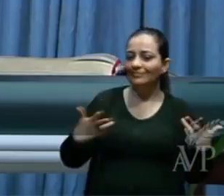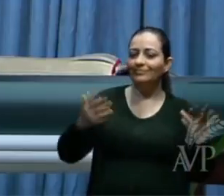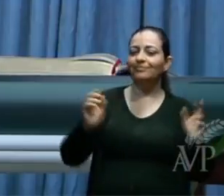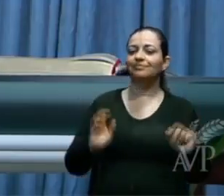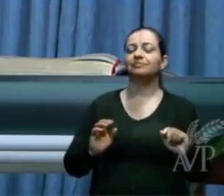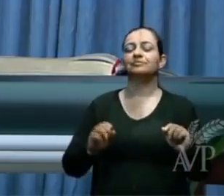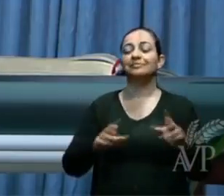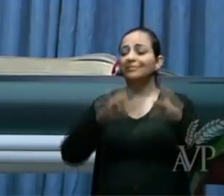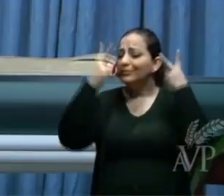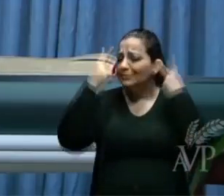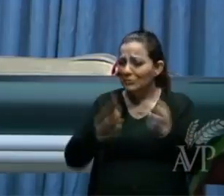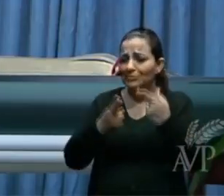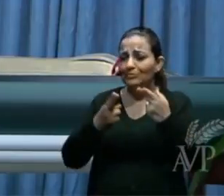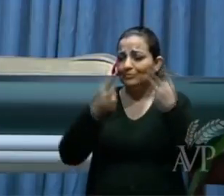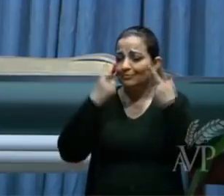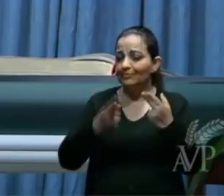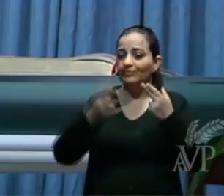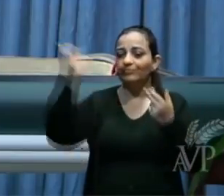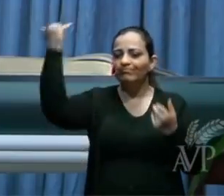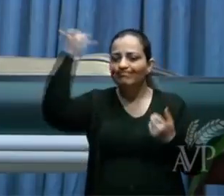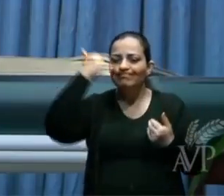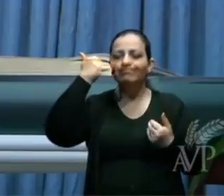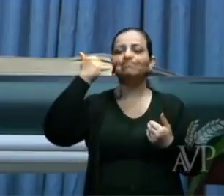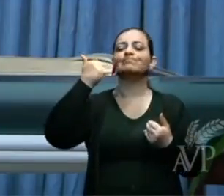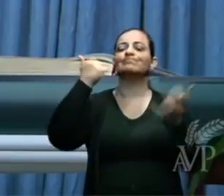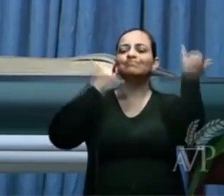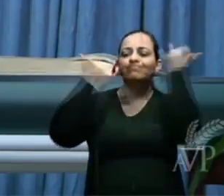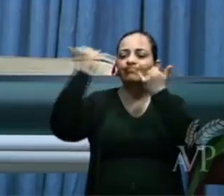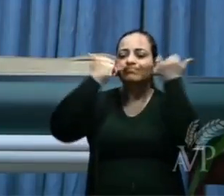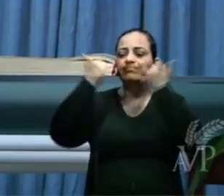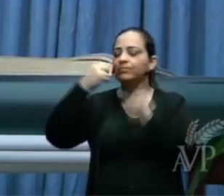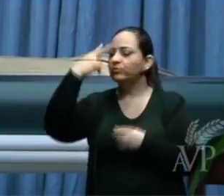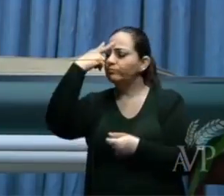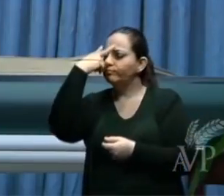essa mesma palavra ela é cega